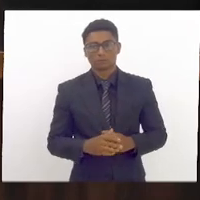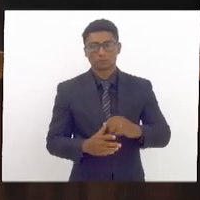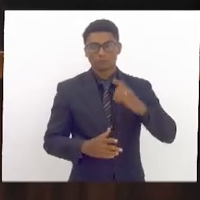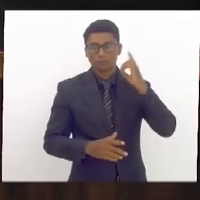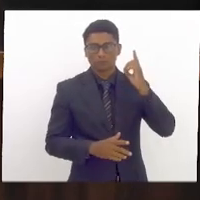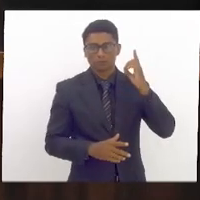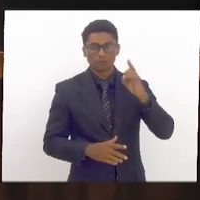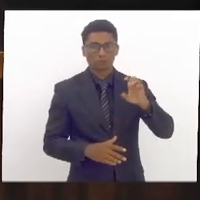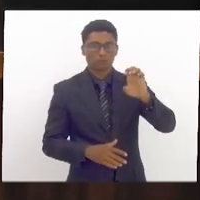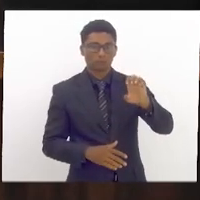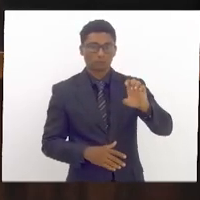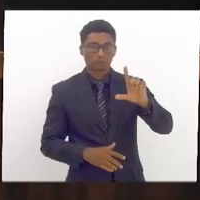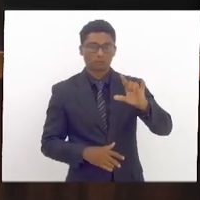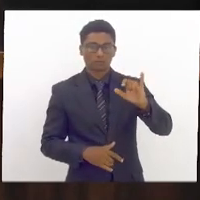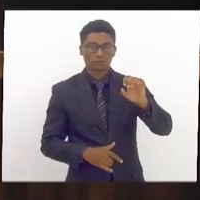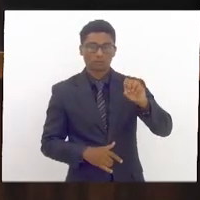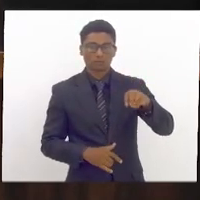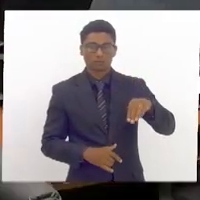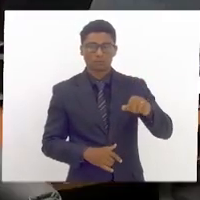Deputado Eliomar Coelho.